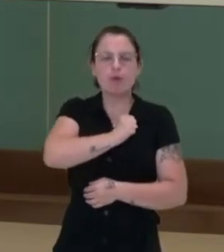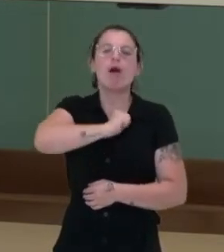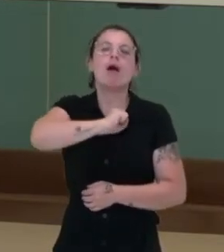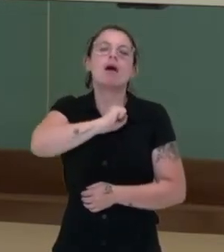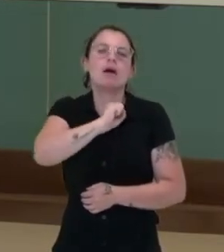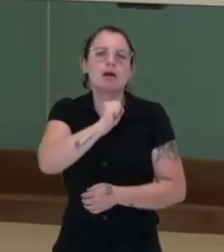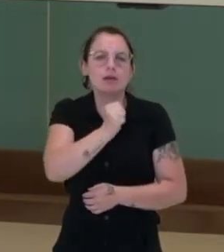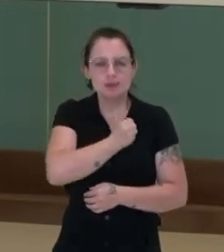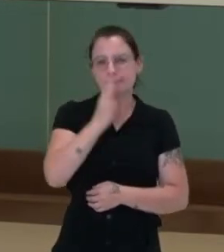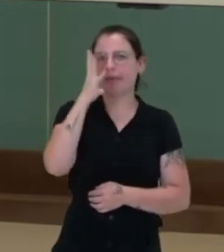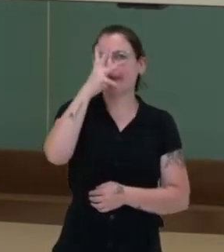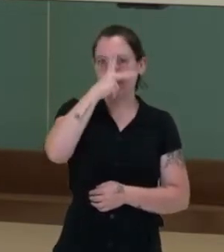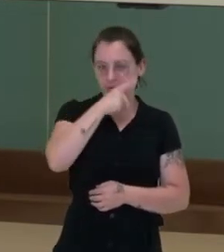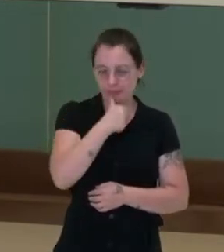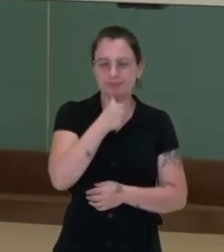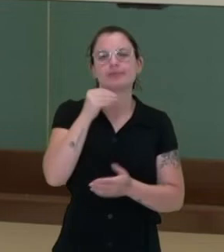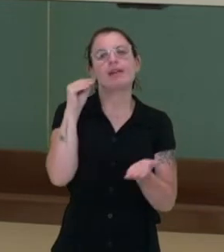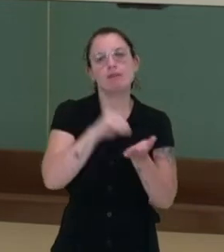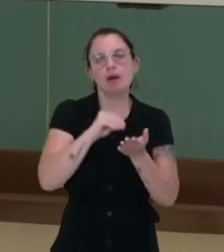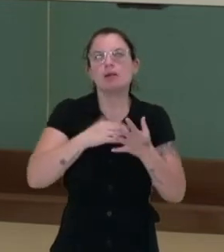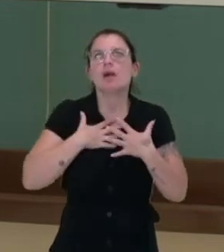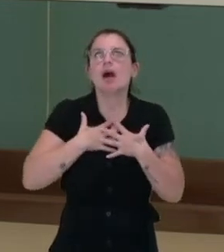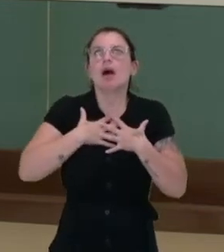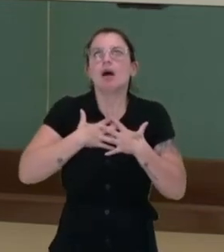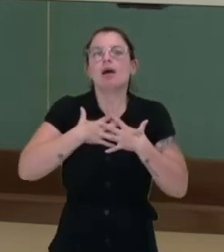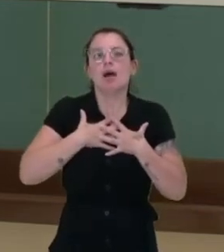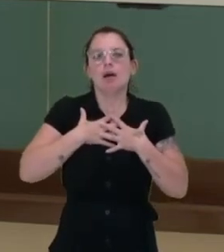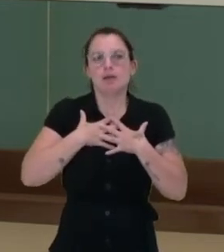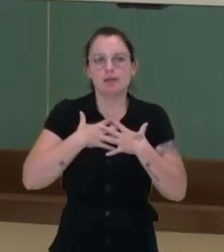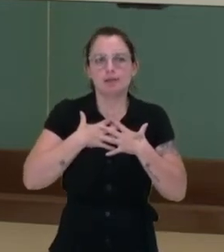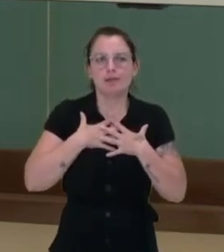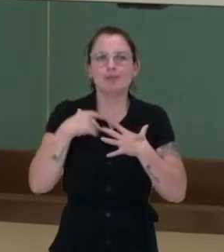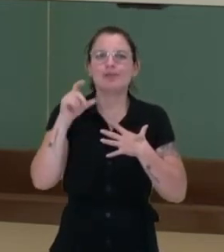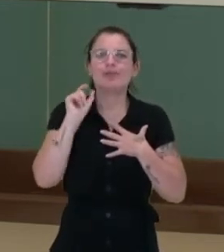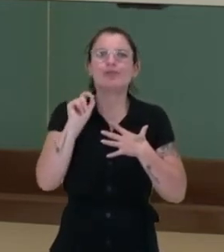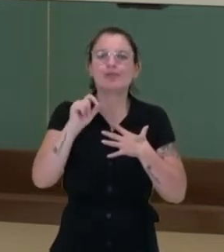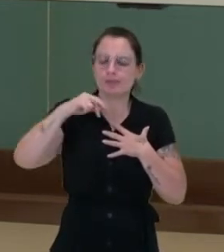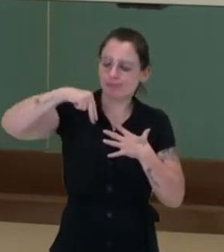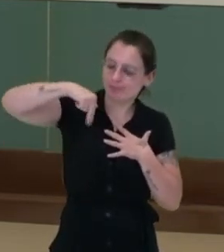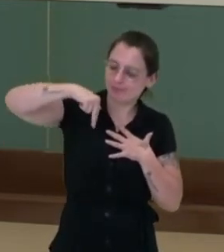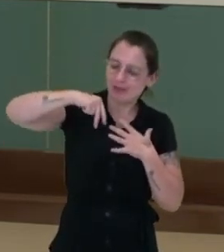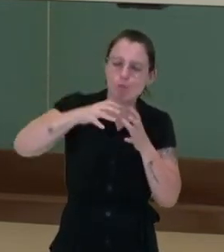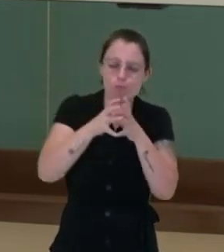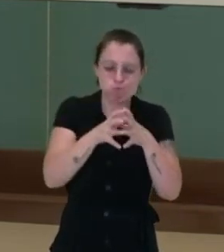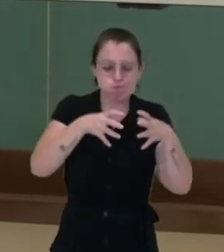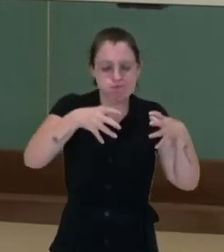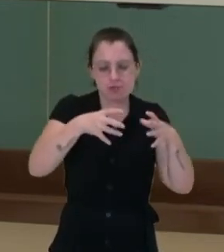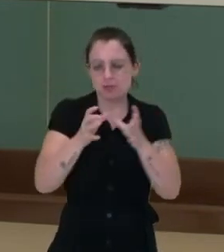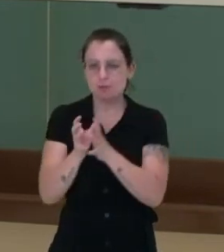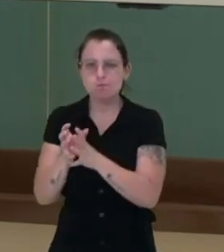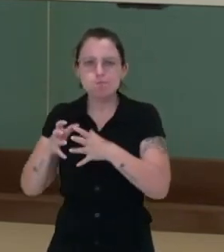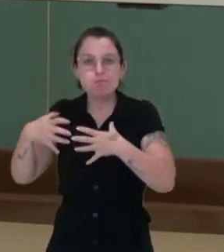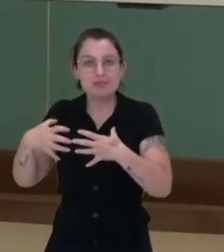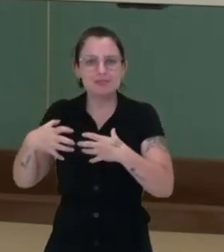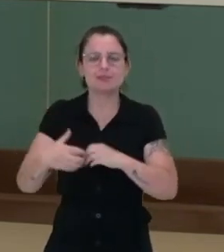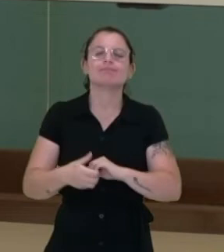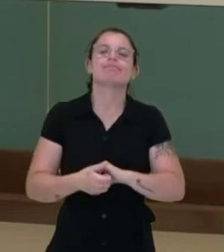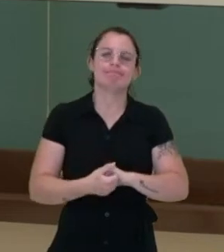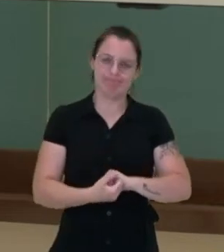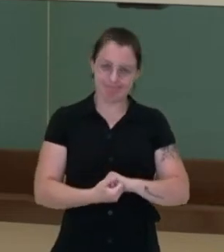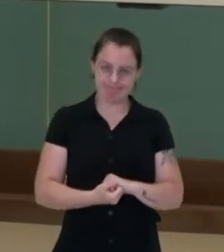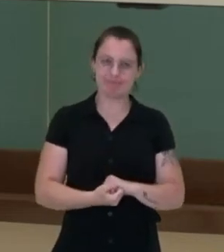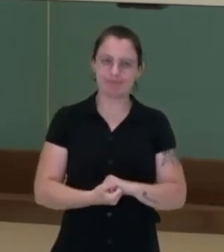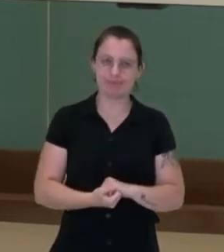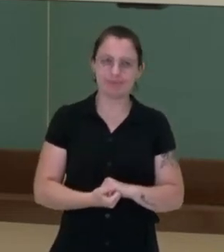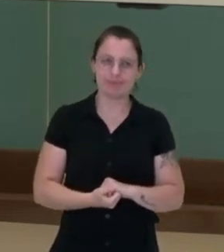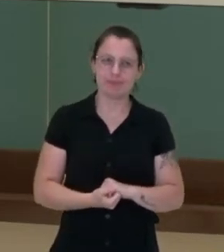falta de ar para ela e inchaço em seus tornozelos. Então é muito importante que todas essas